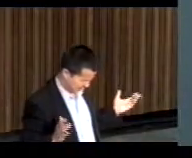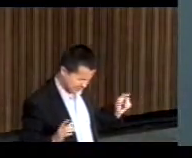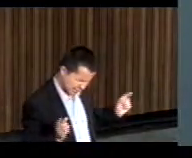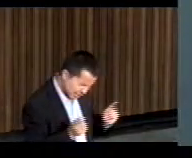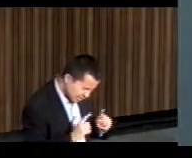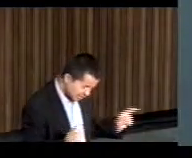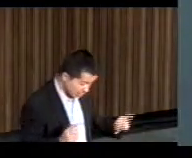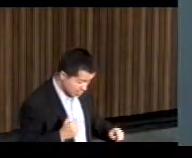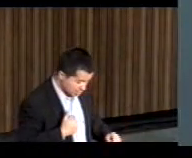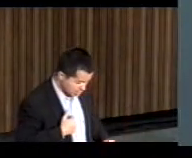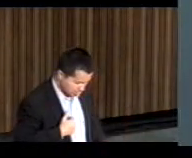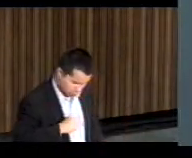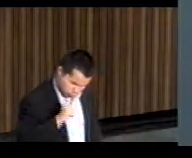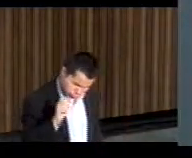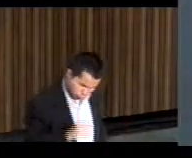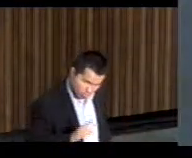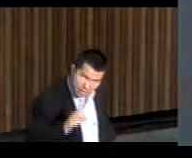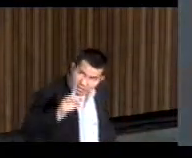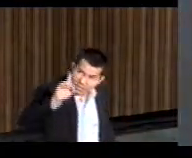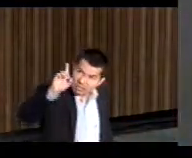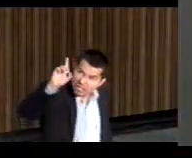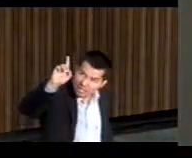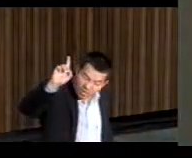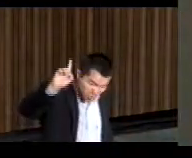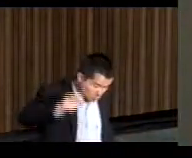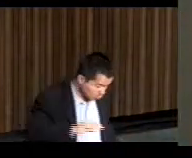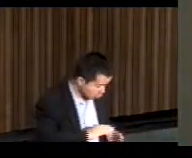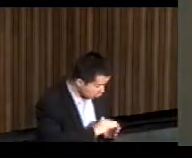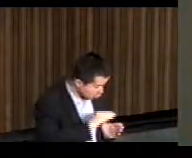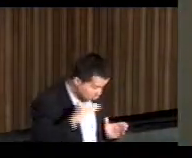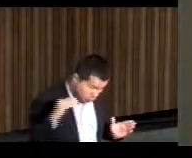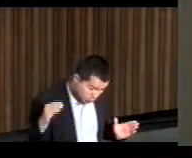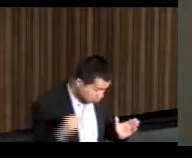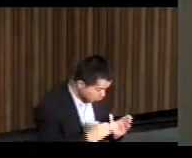vida, eu sou o Deus o quê?